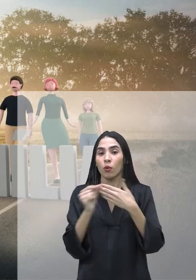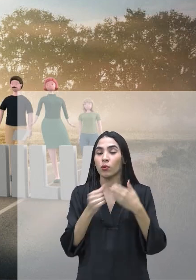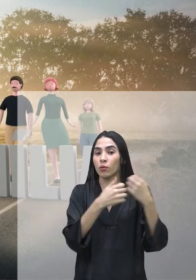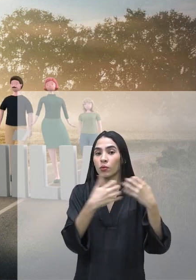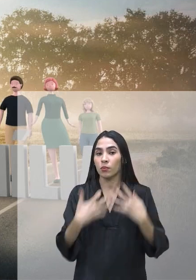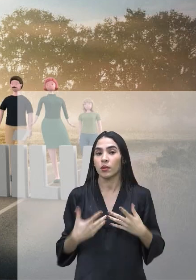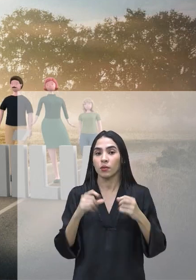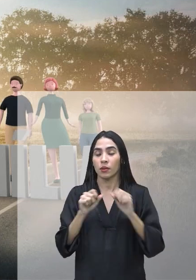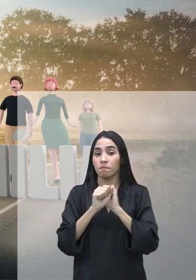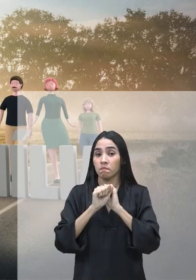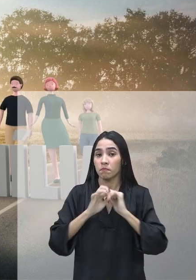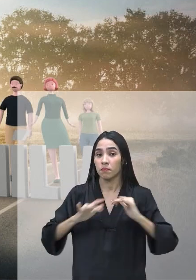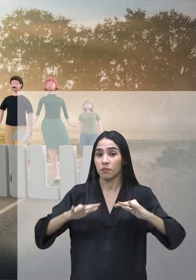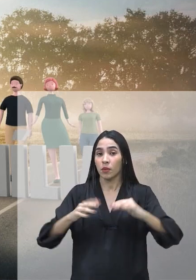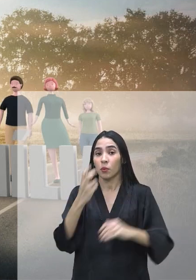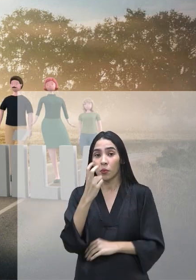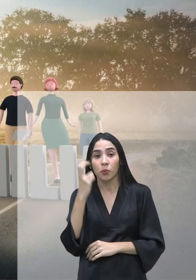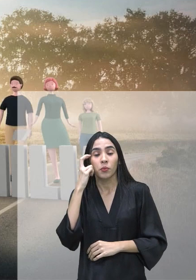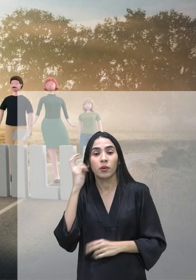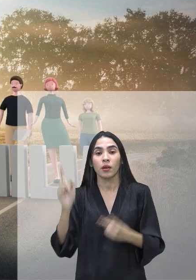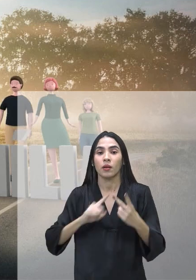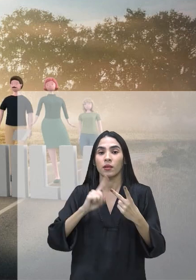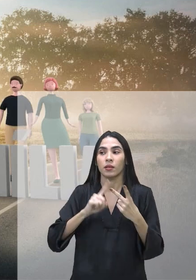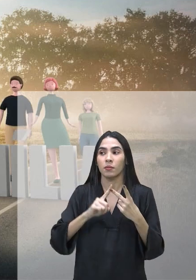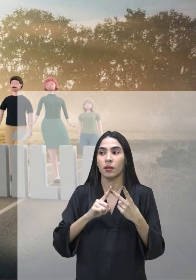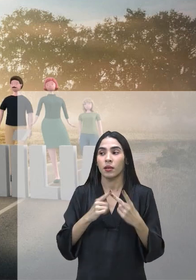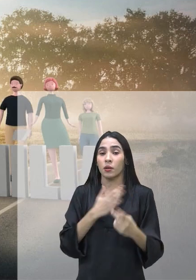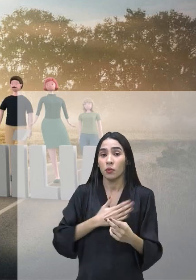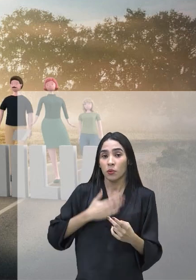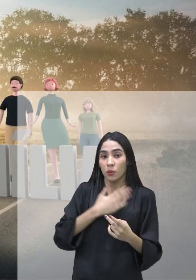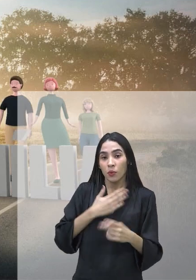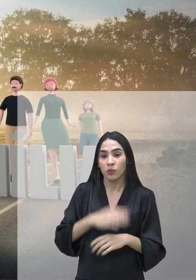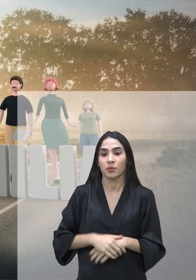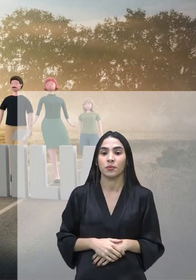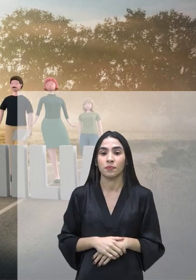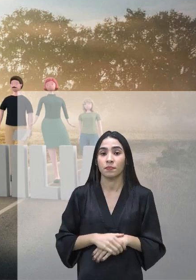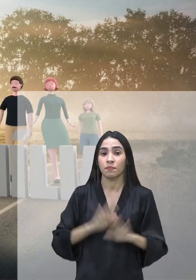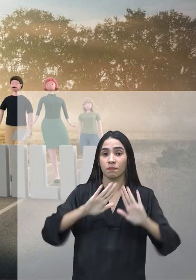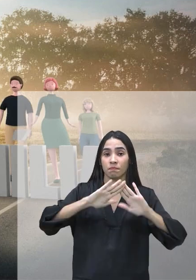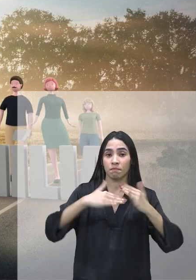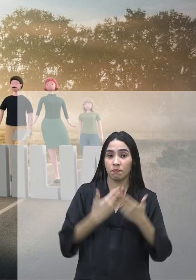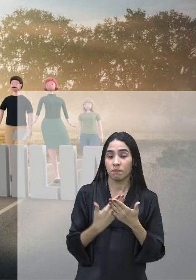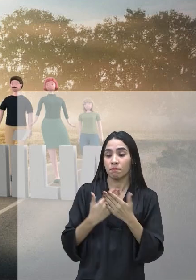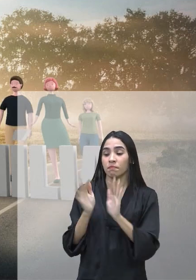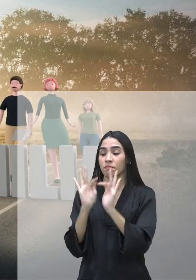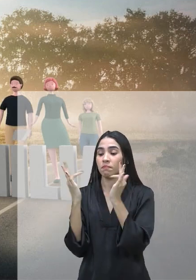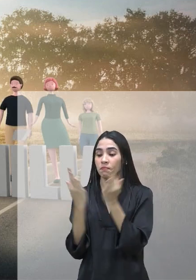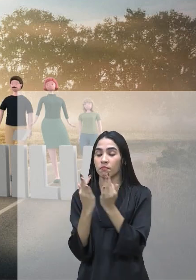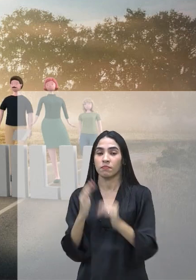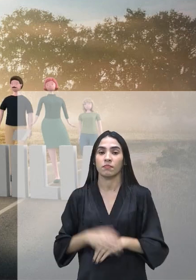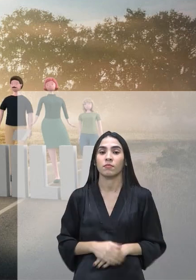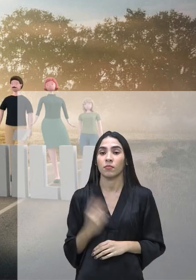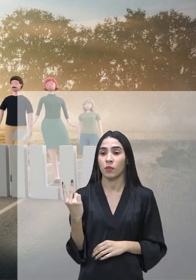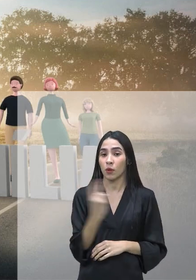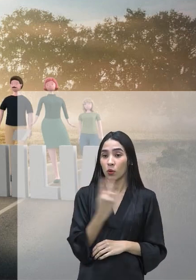pela transmissão cultural e a construção do gosto são a escola e a família. Ambas